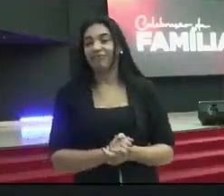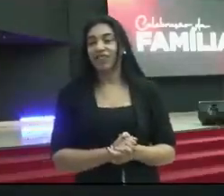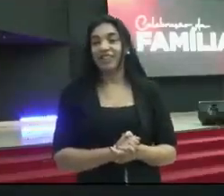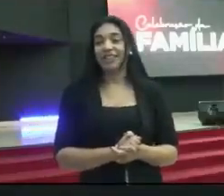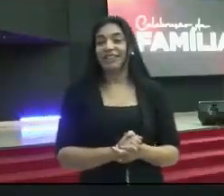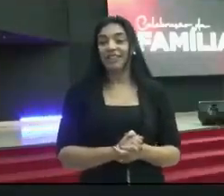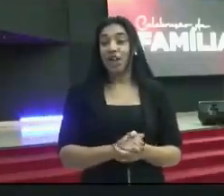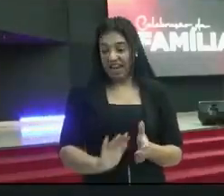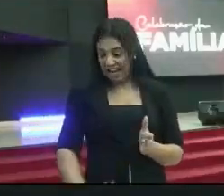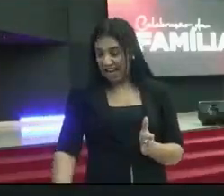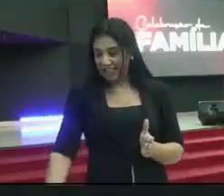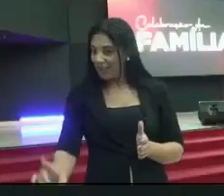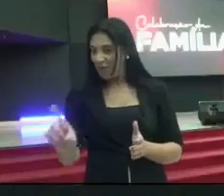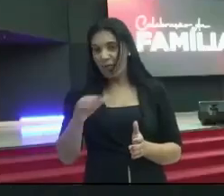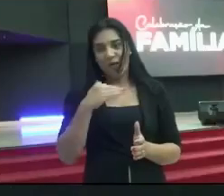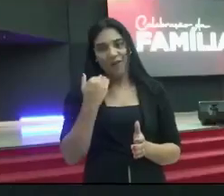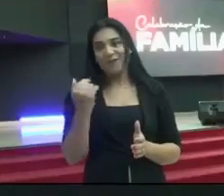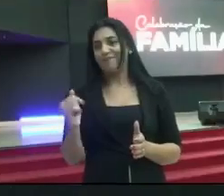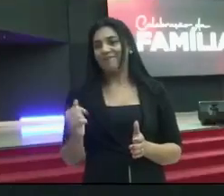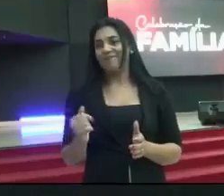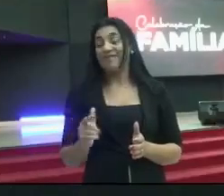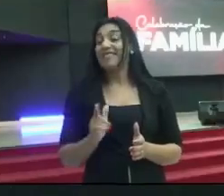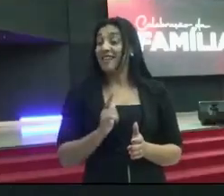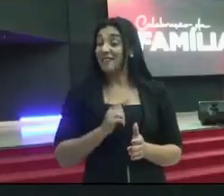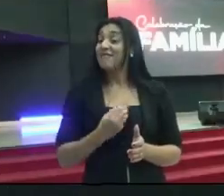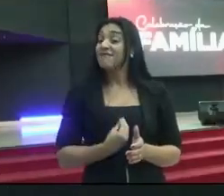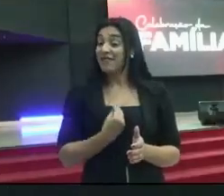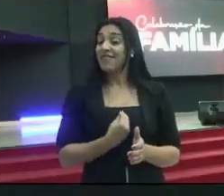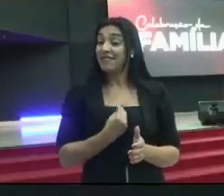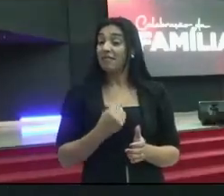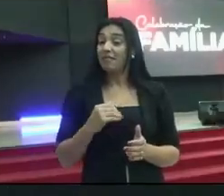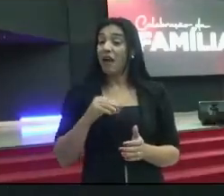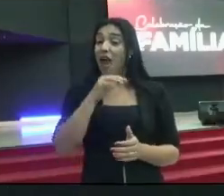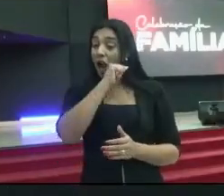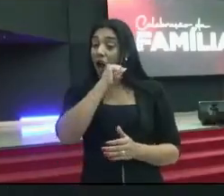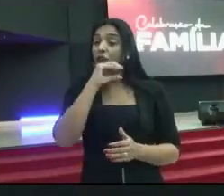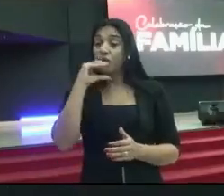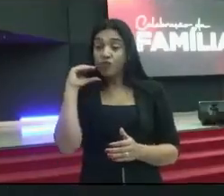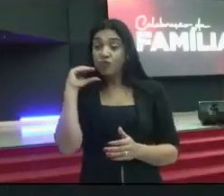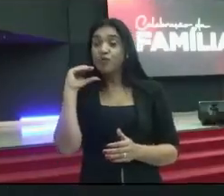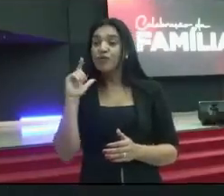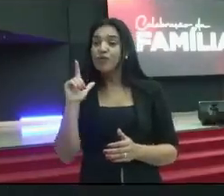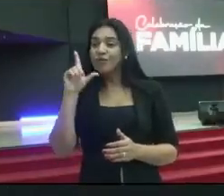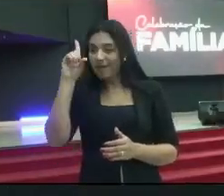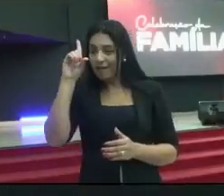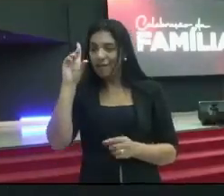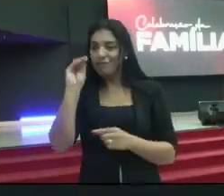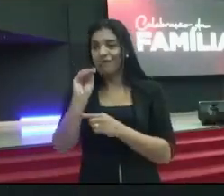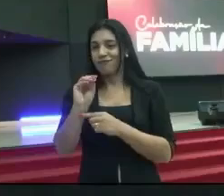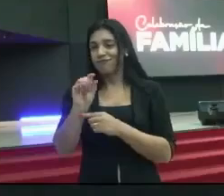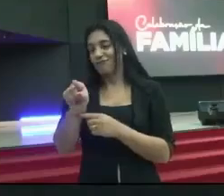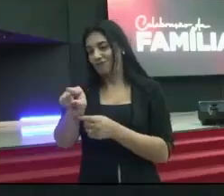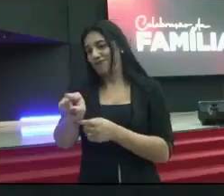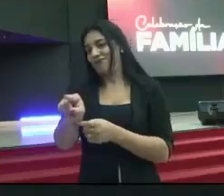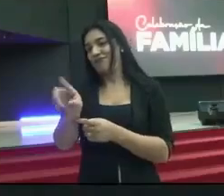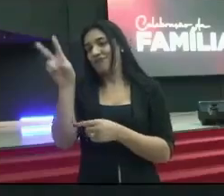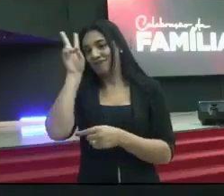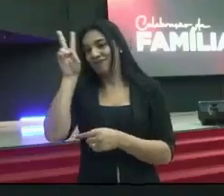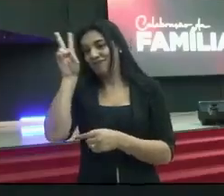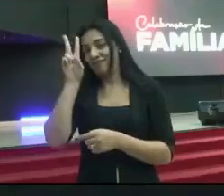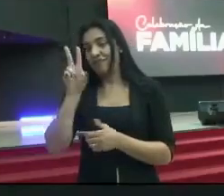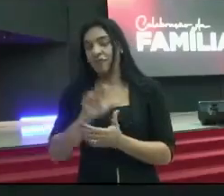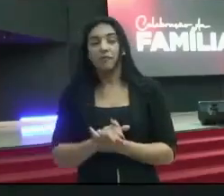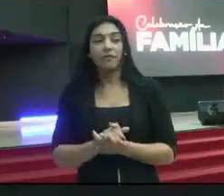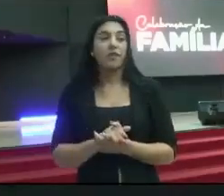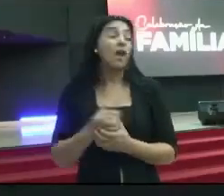quando eram crianças, porque Deus te preservou. Eu tive